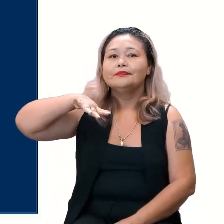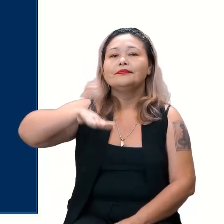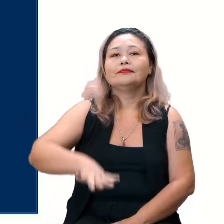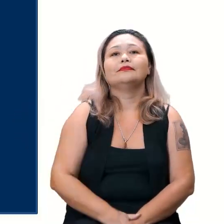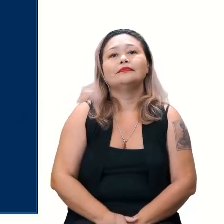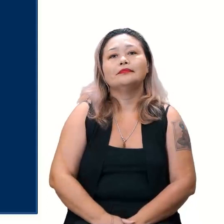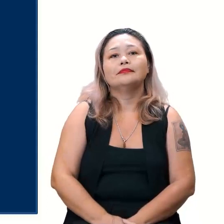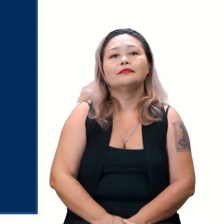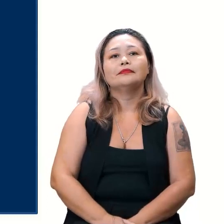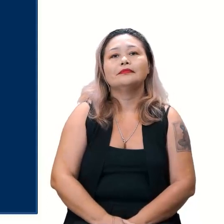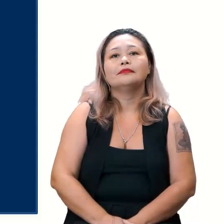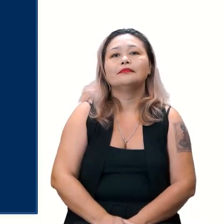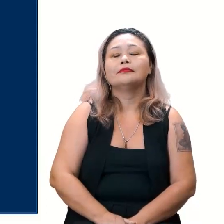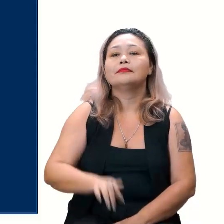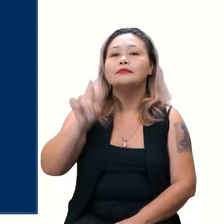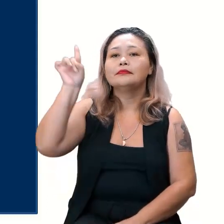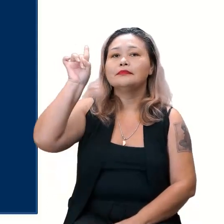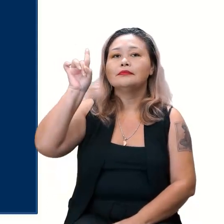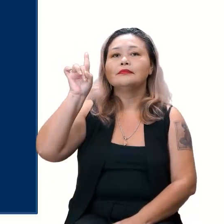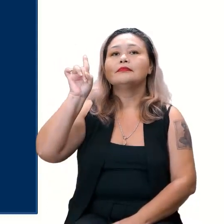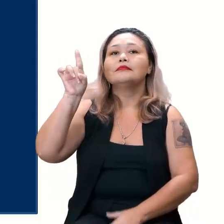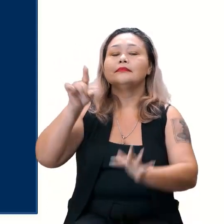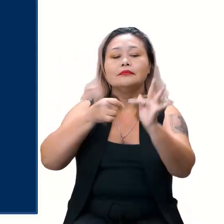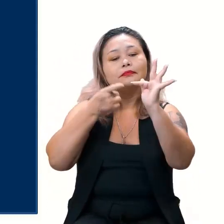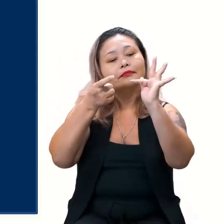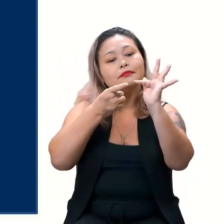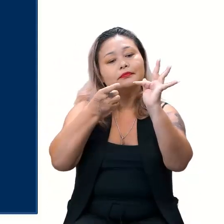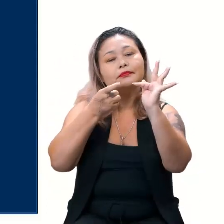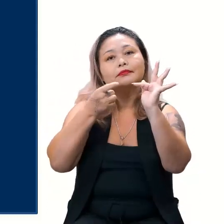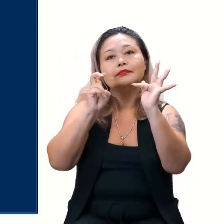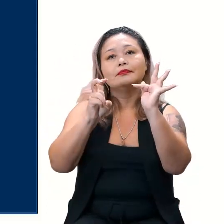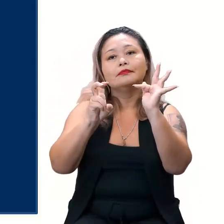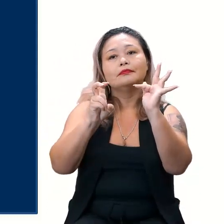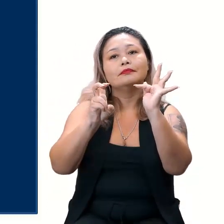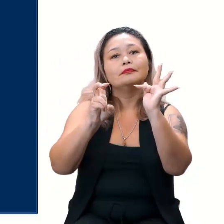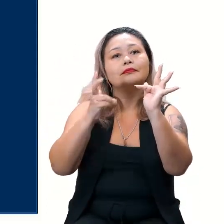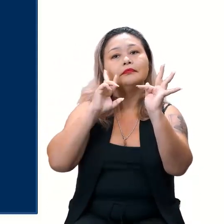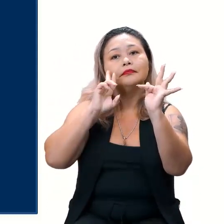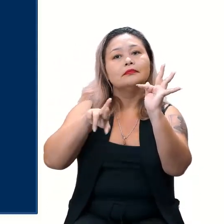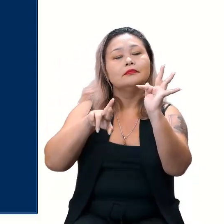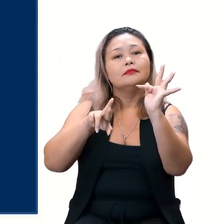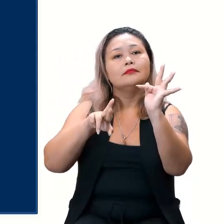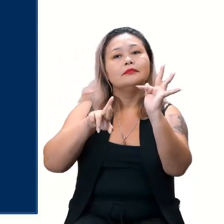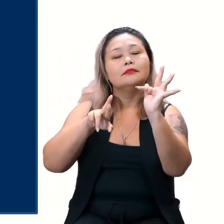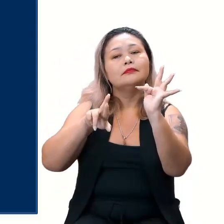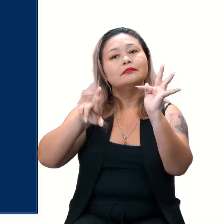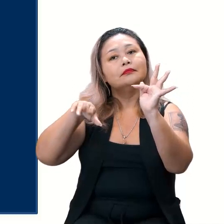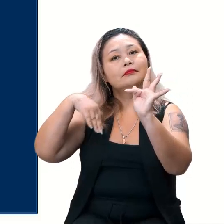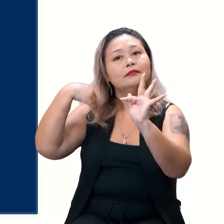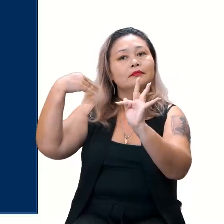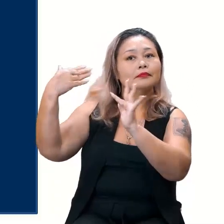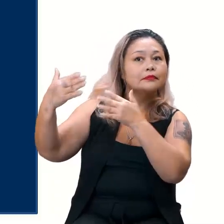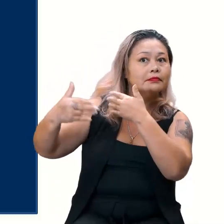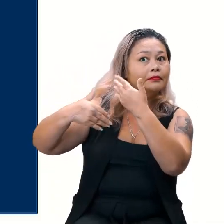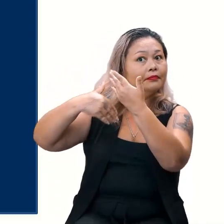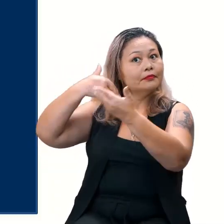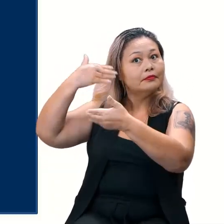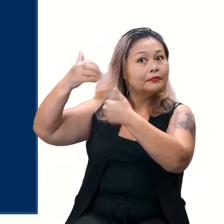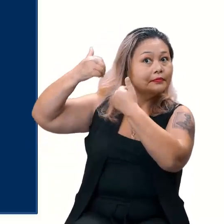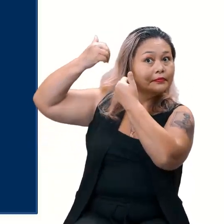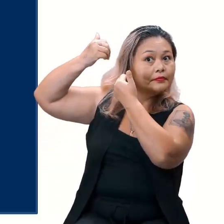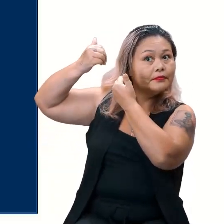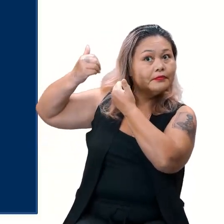Na função abaixo, o valor de f de 5. Vamos à resposta? Vamos. Vamos lá? Dou-lhe uma, dou-lhe duas, dou-lhe